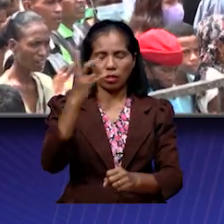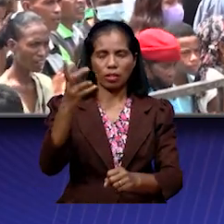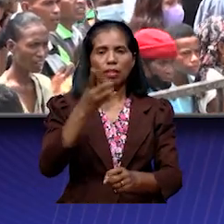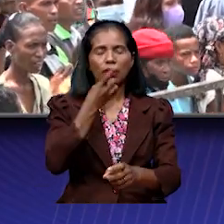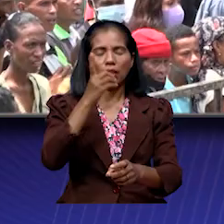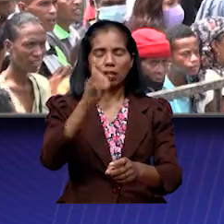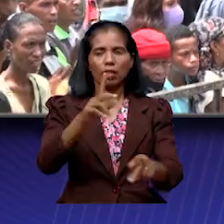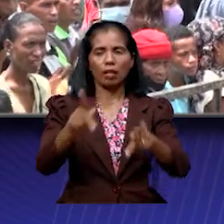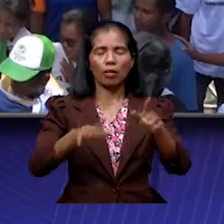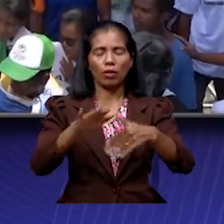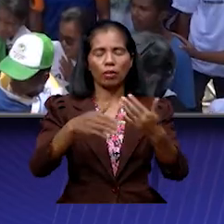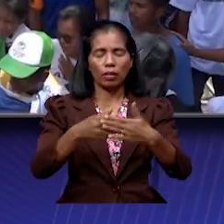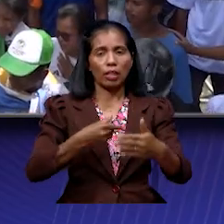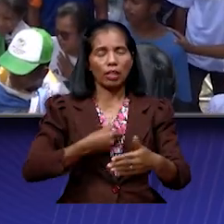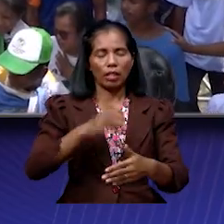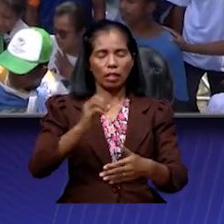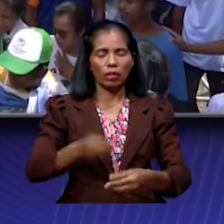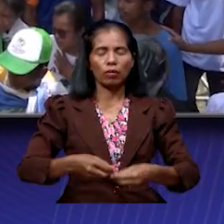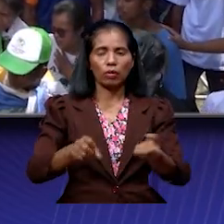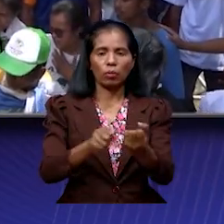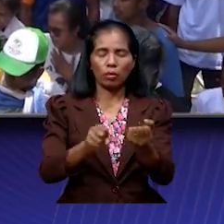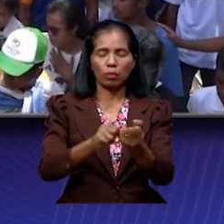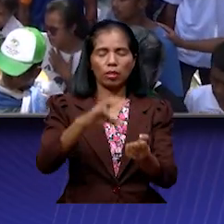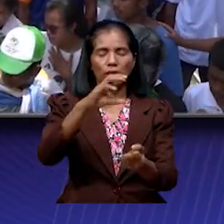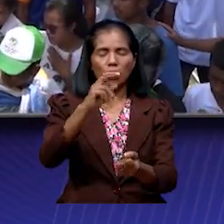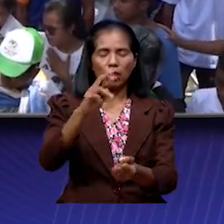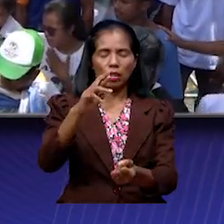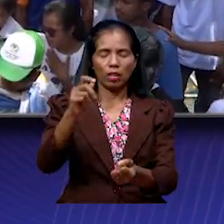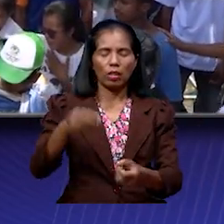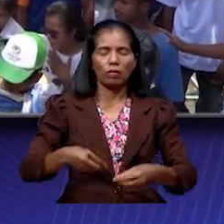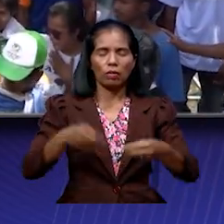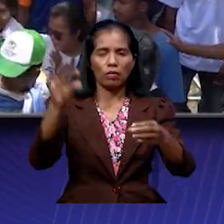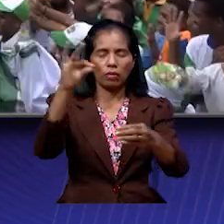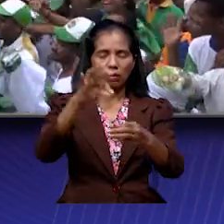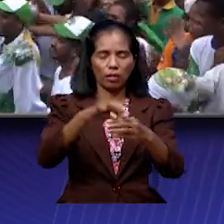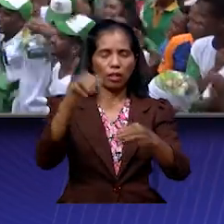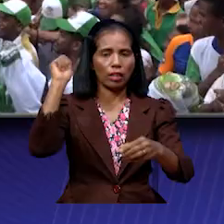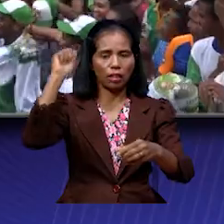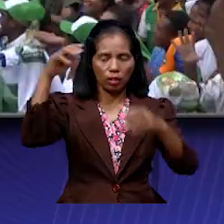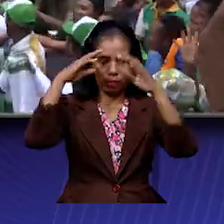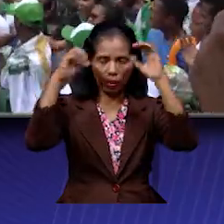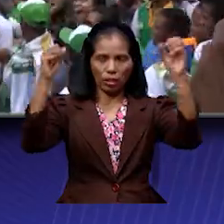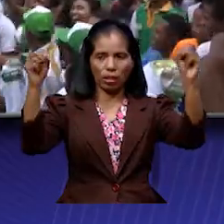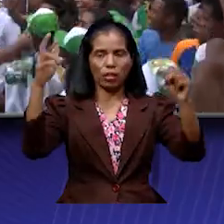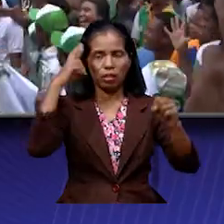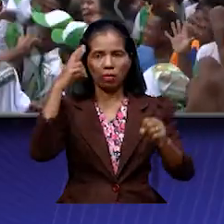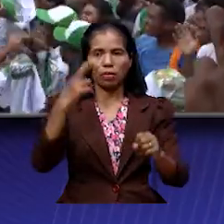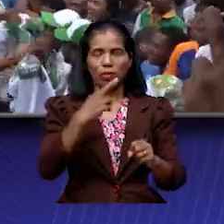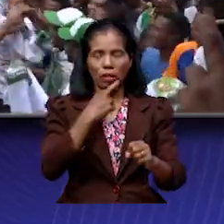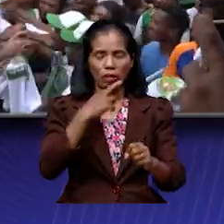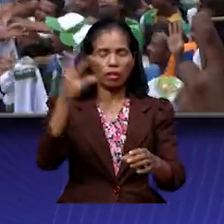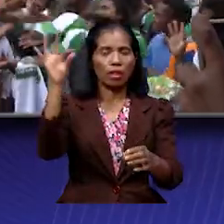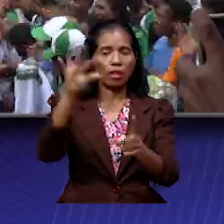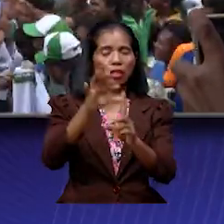a comunidade Gleno se for apoio da CNRT, onde for votos para candidato presidente da República José Ramos Horta e a